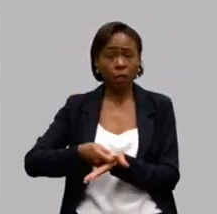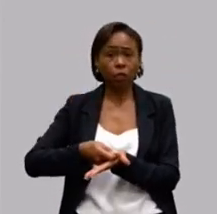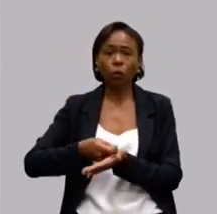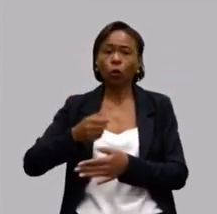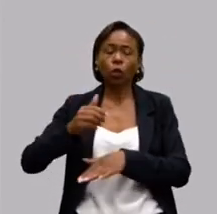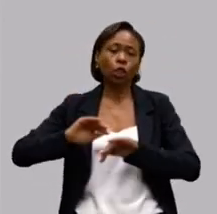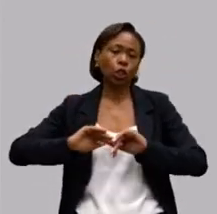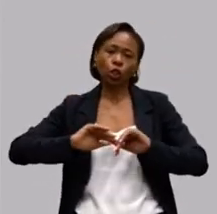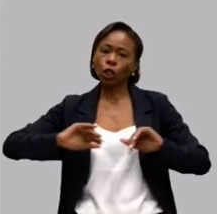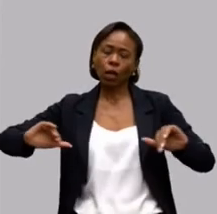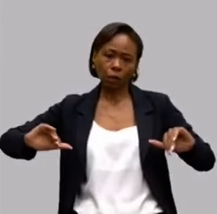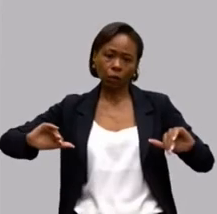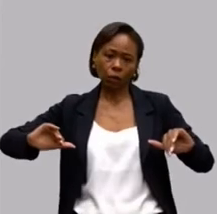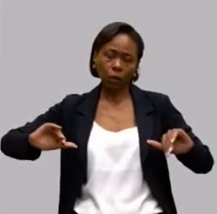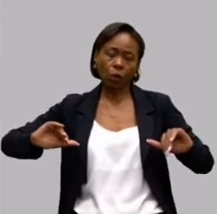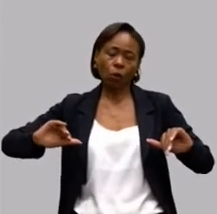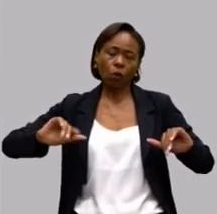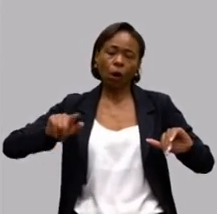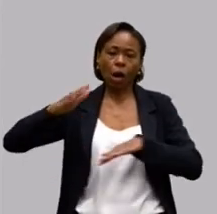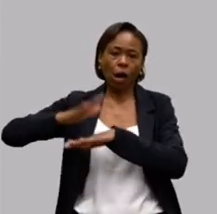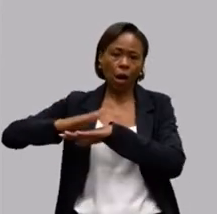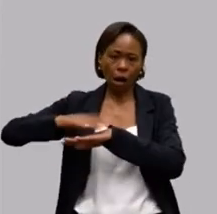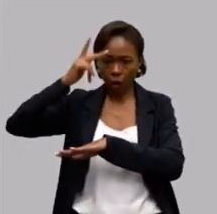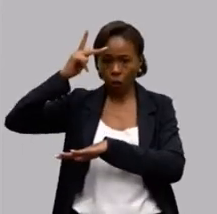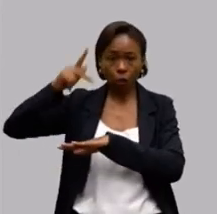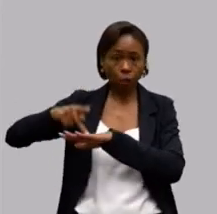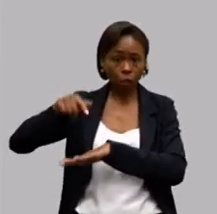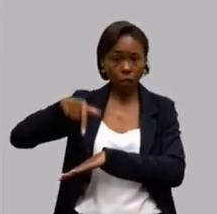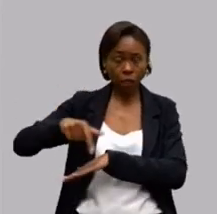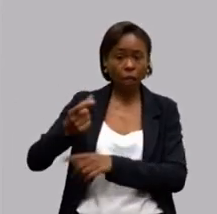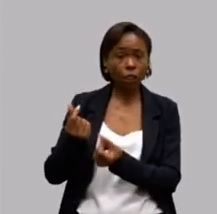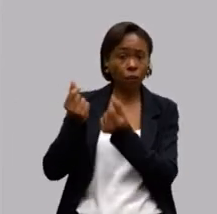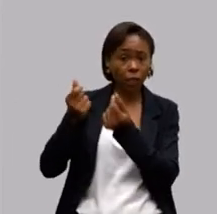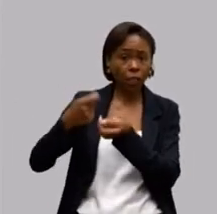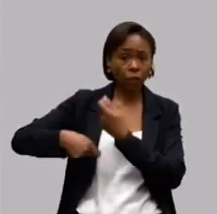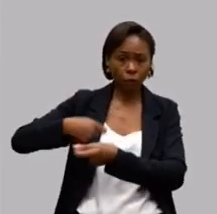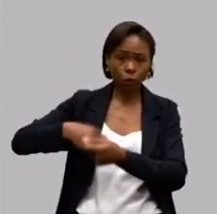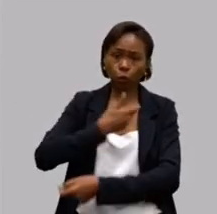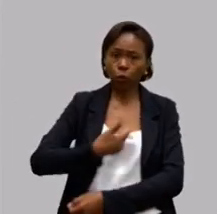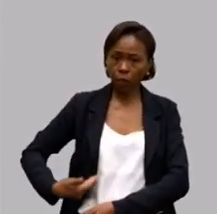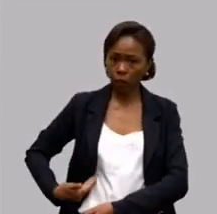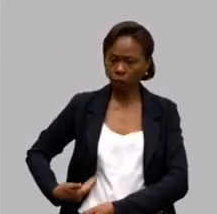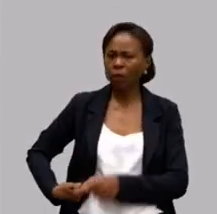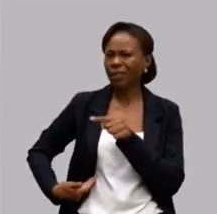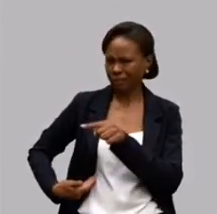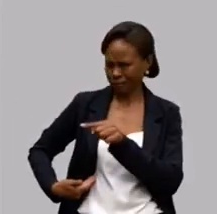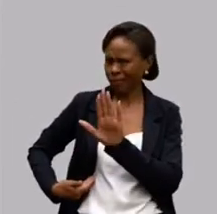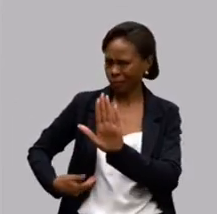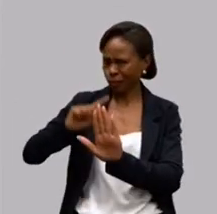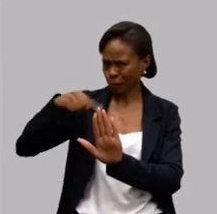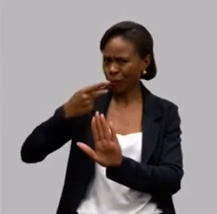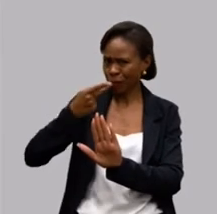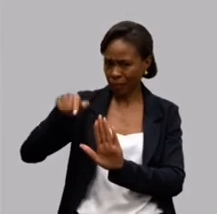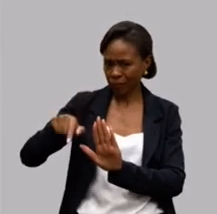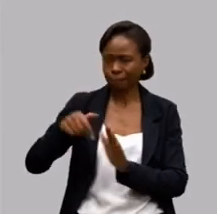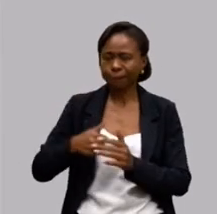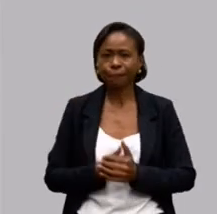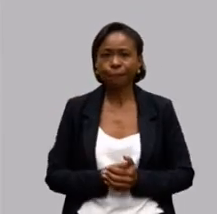financeira e administrativa do Estado. Autonomia financeira e administrativa. Vou voltar a isso mais adiante. Por favor, pode